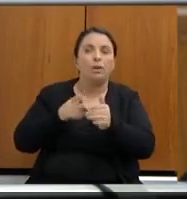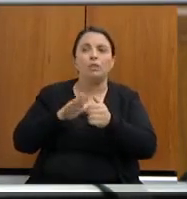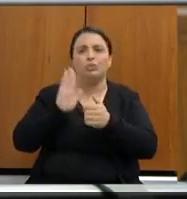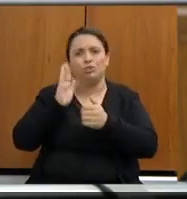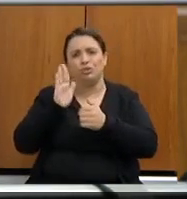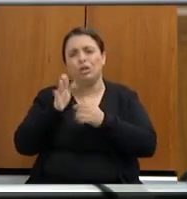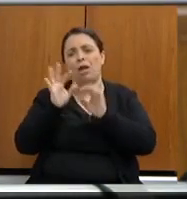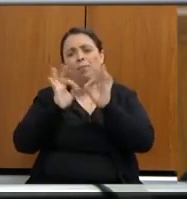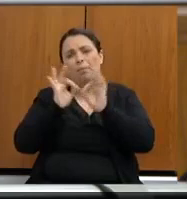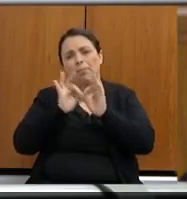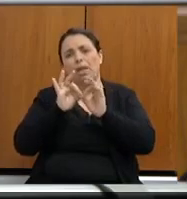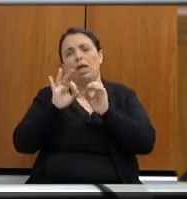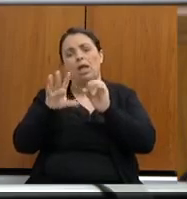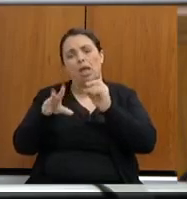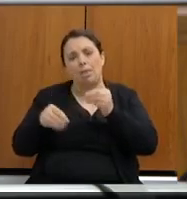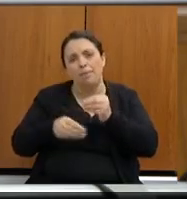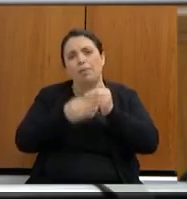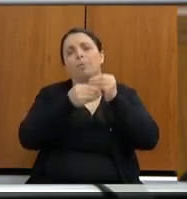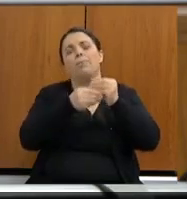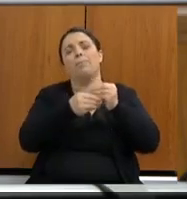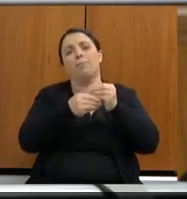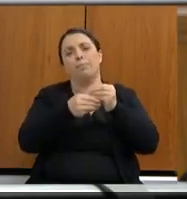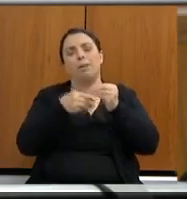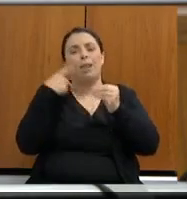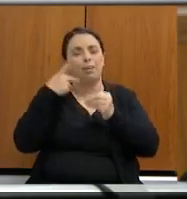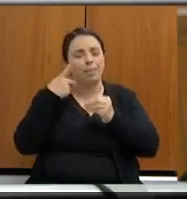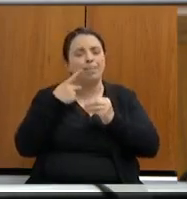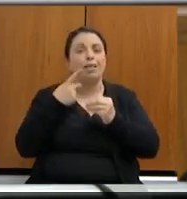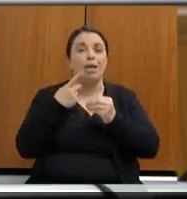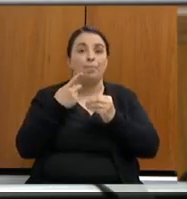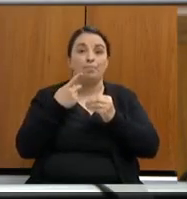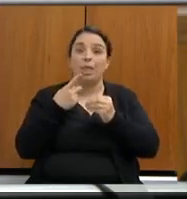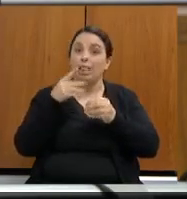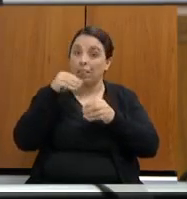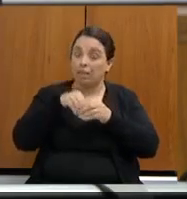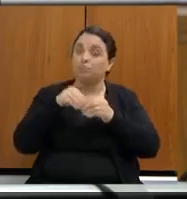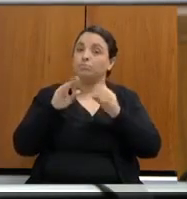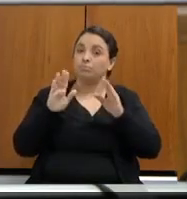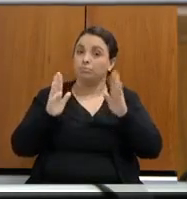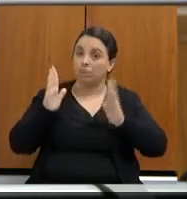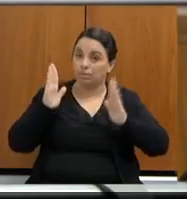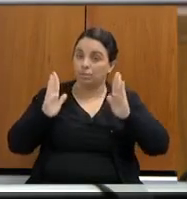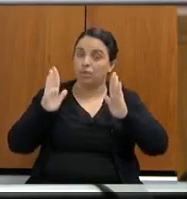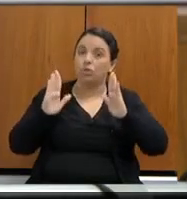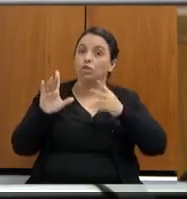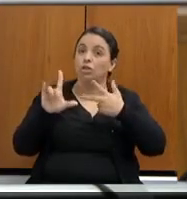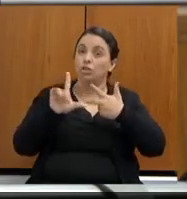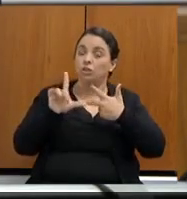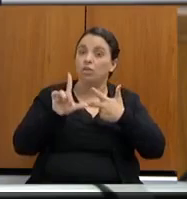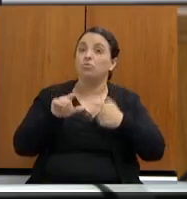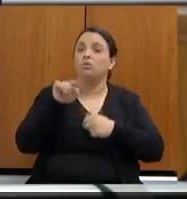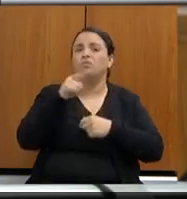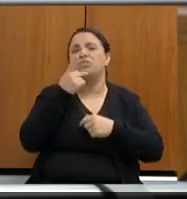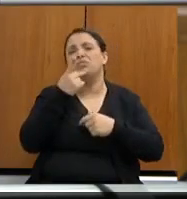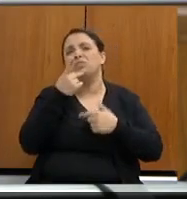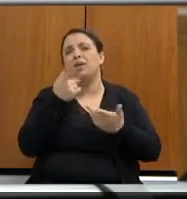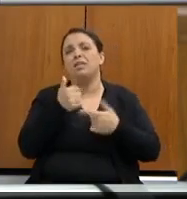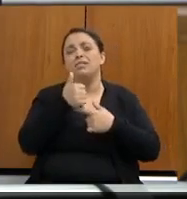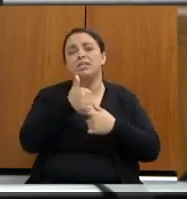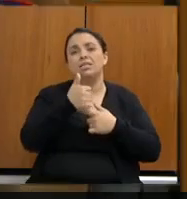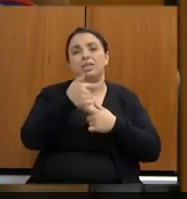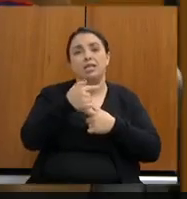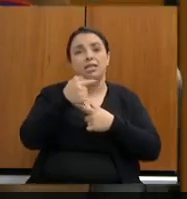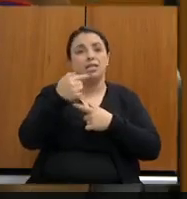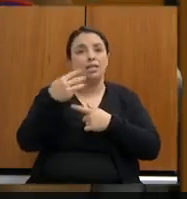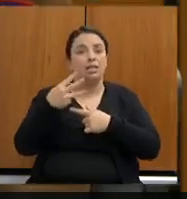é aqui nessa legislatura e o senhor traz o dado de 173 mil alunos atendidos nesse